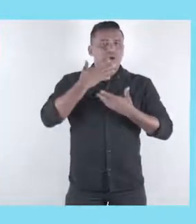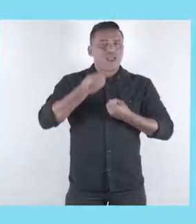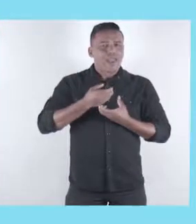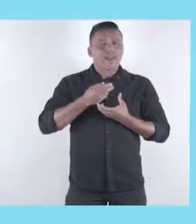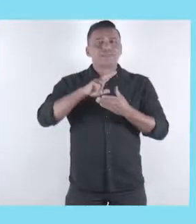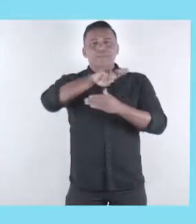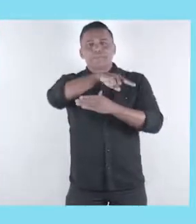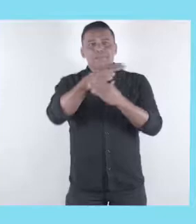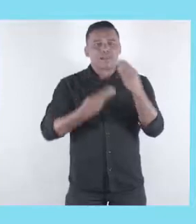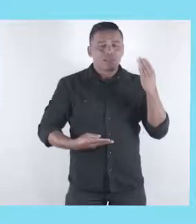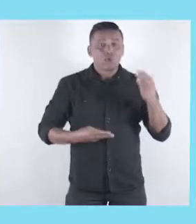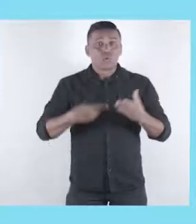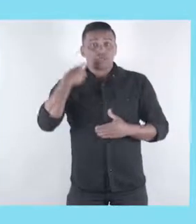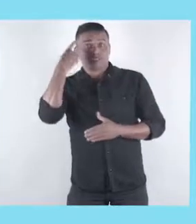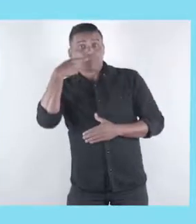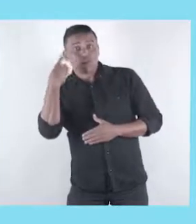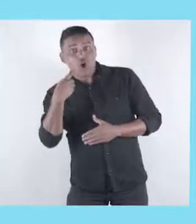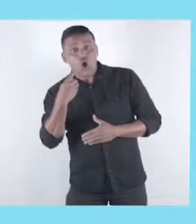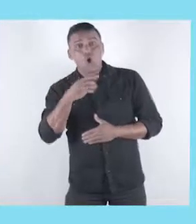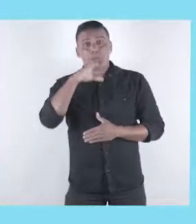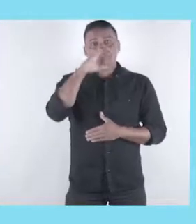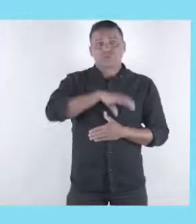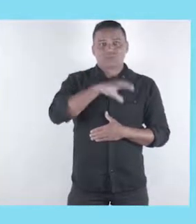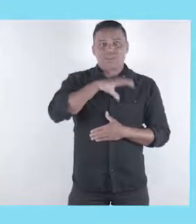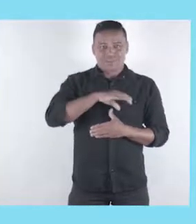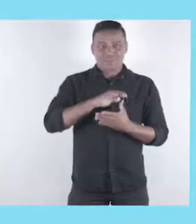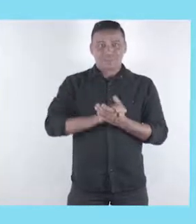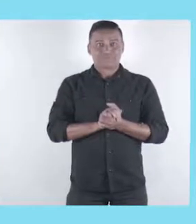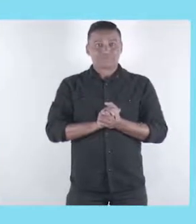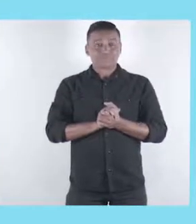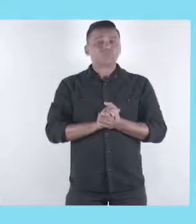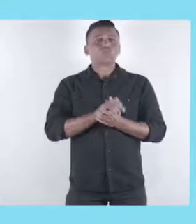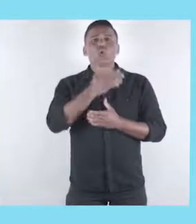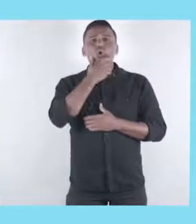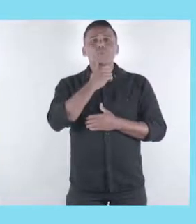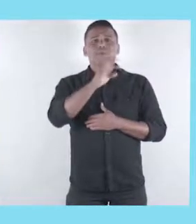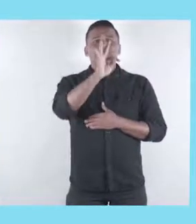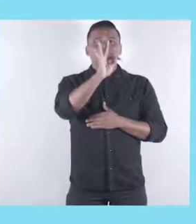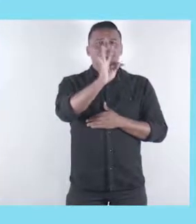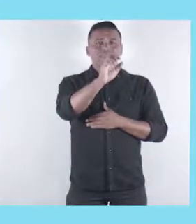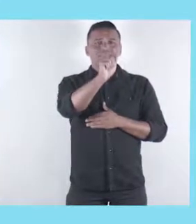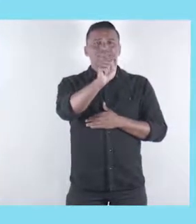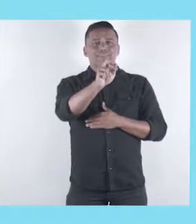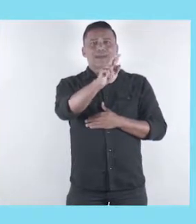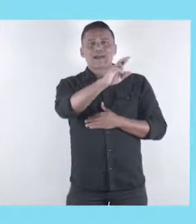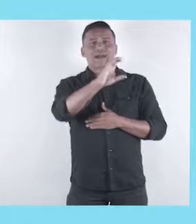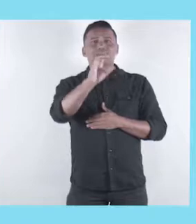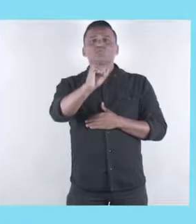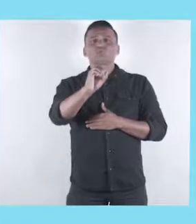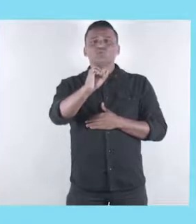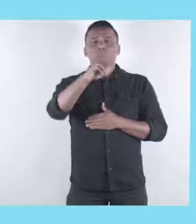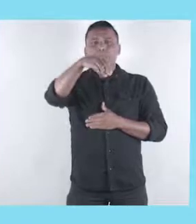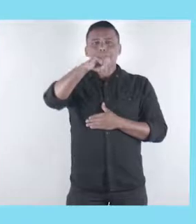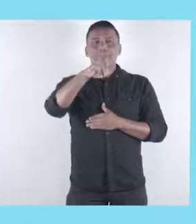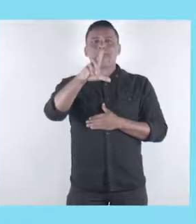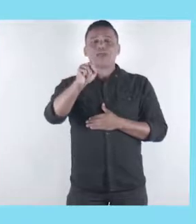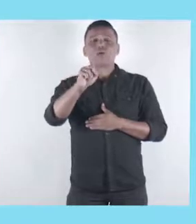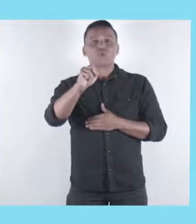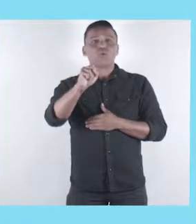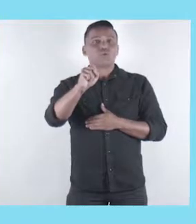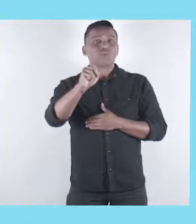poeta Tarso de Melo a antologia inventar a felicidade com doze poetas